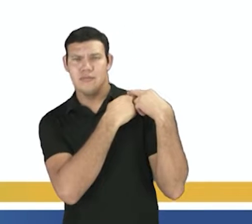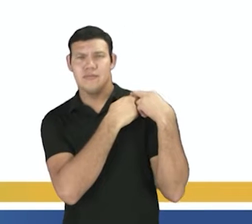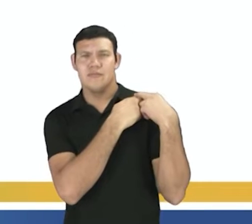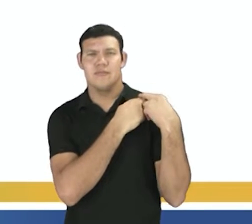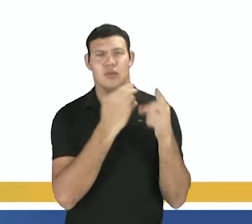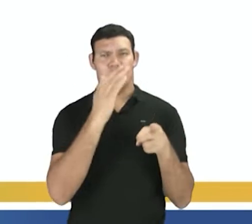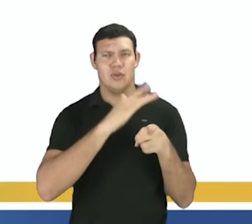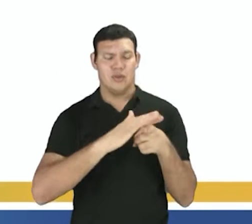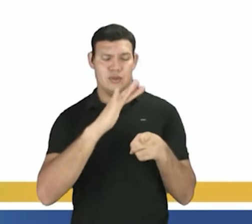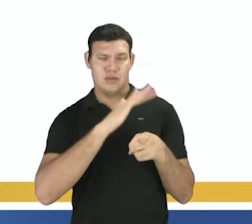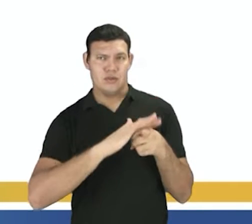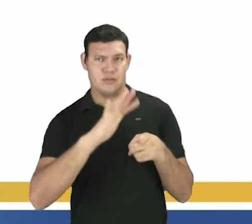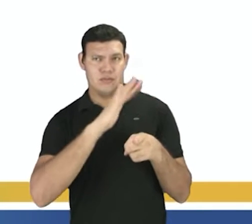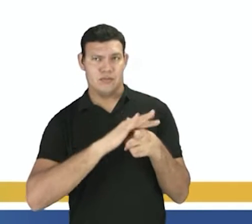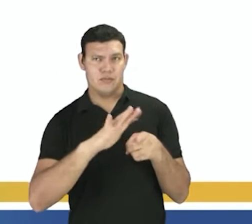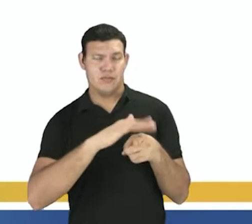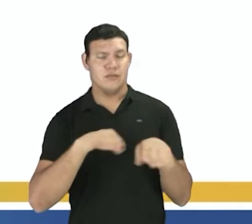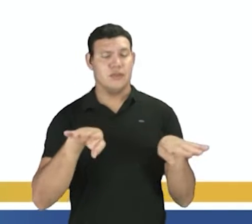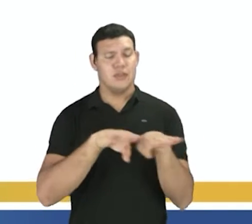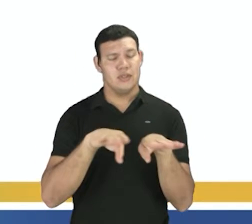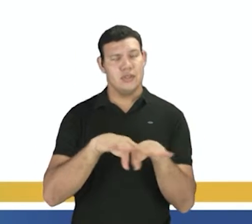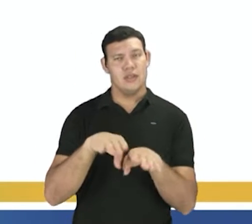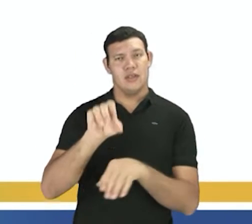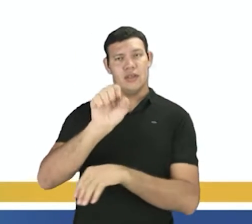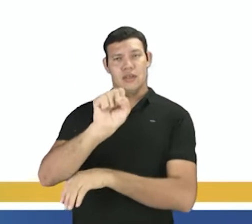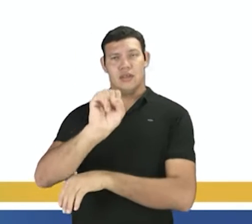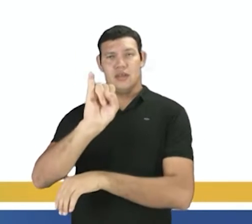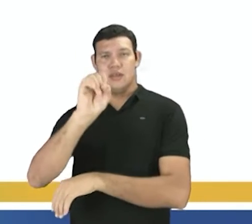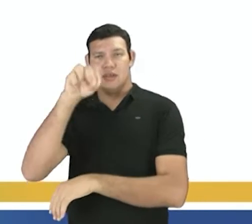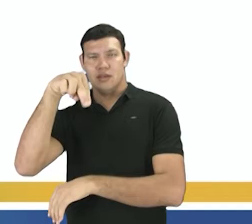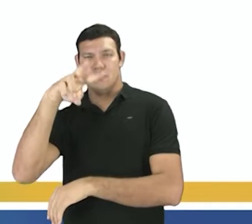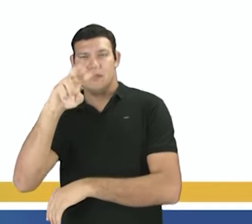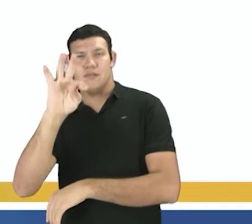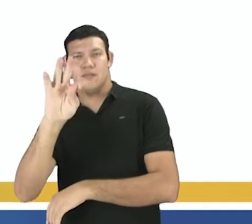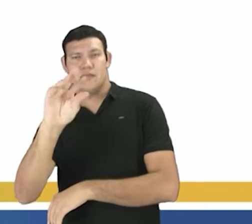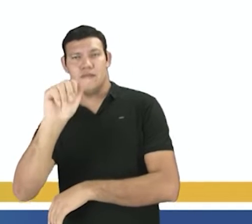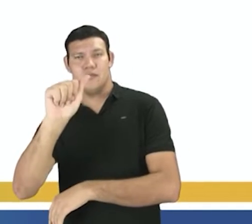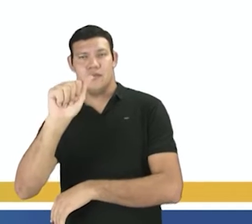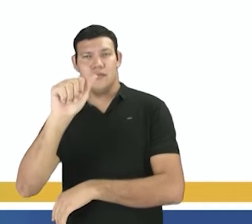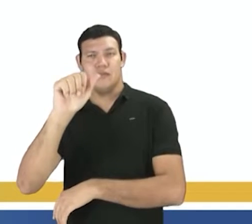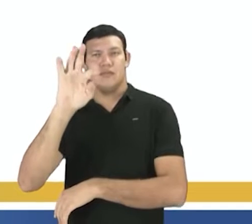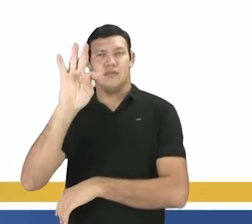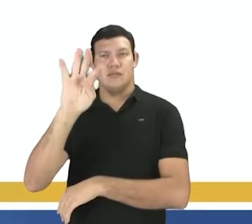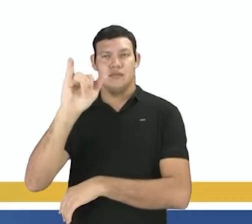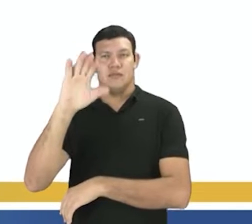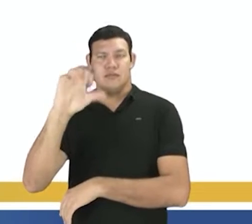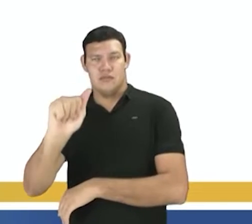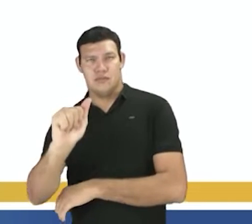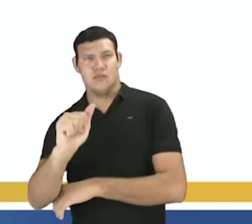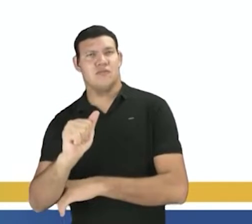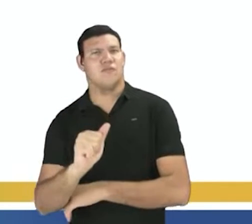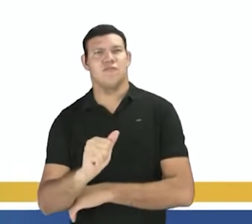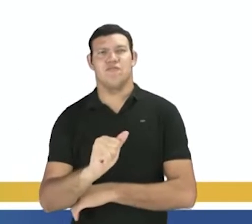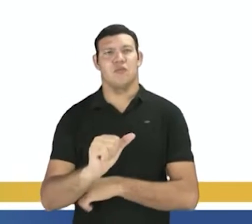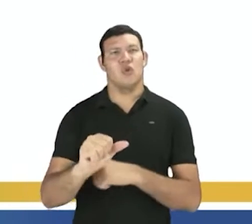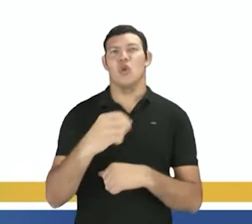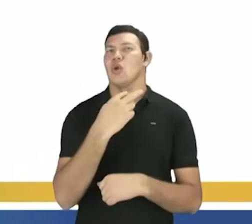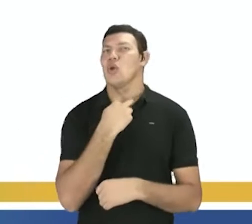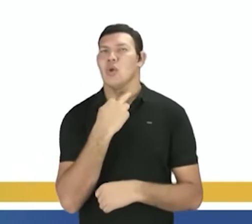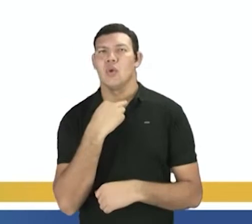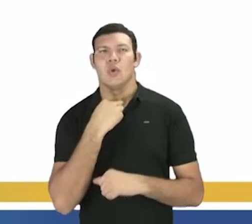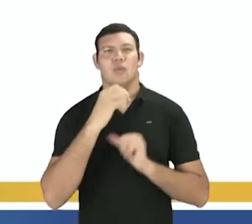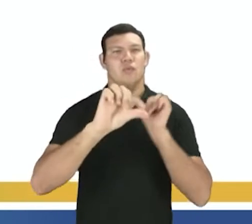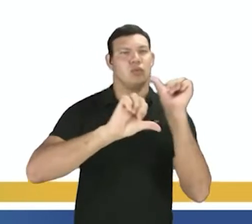morfológica e sintática. Observação: o advérbio não admite variação em sua forma e sua